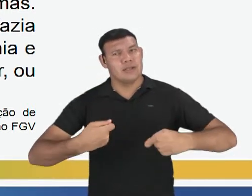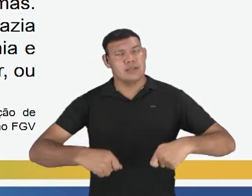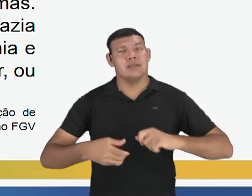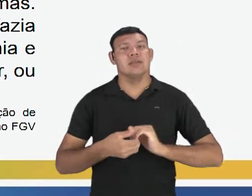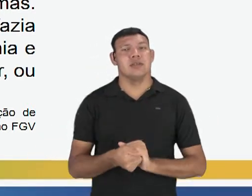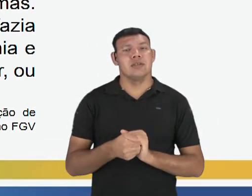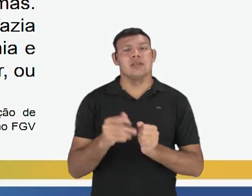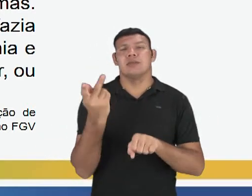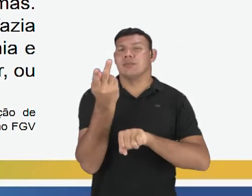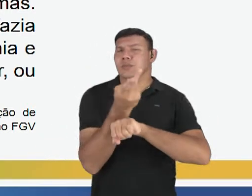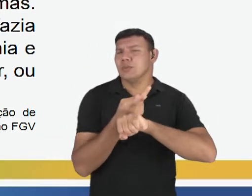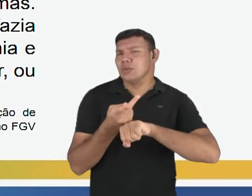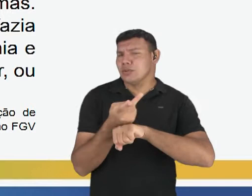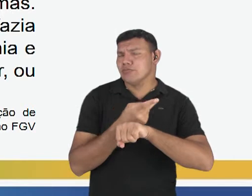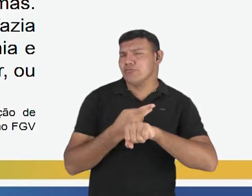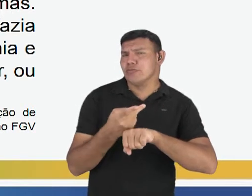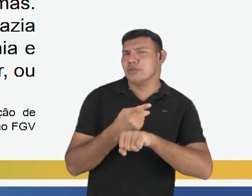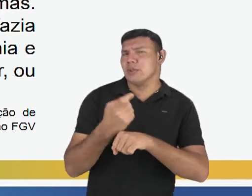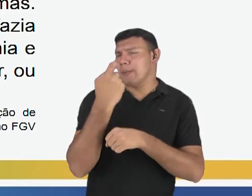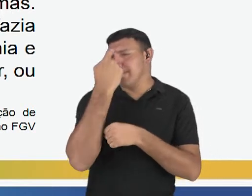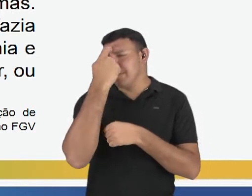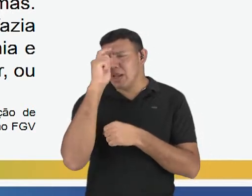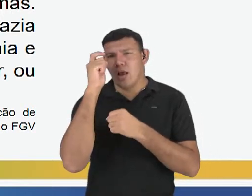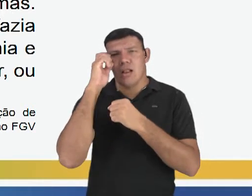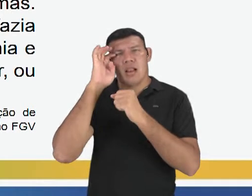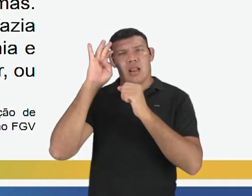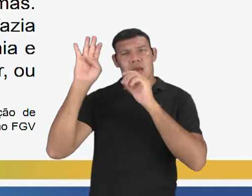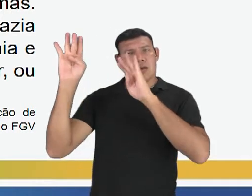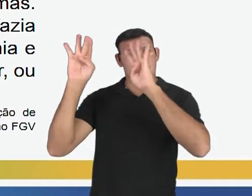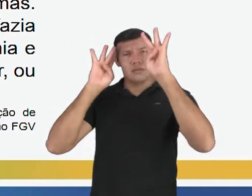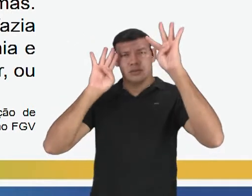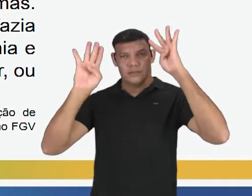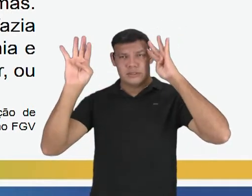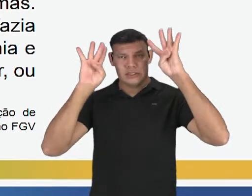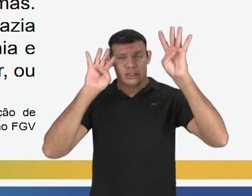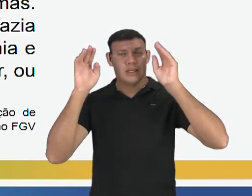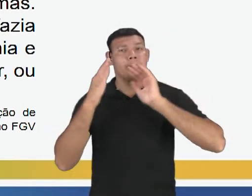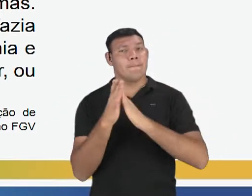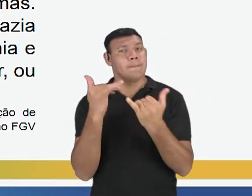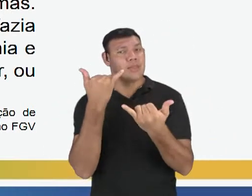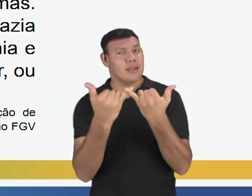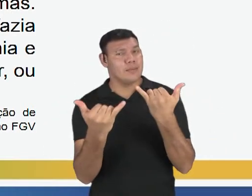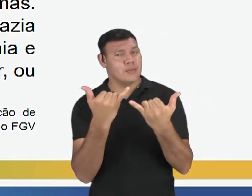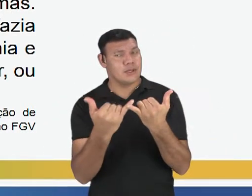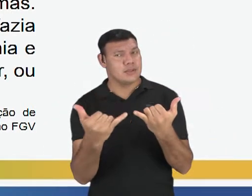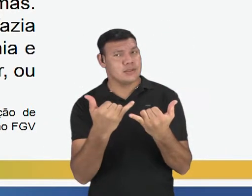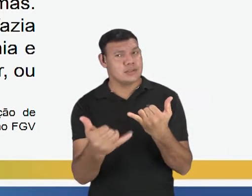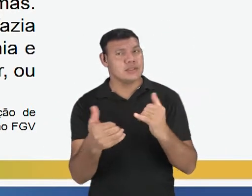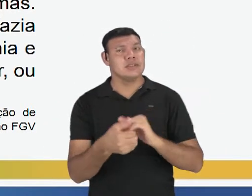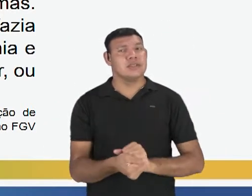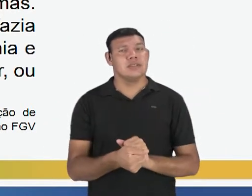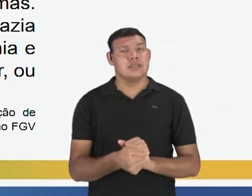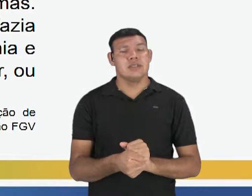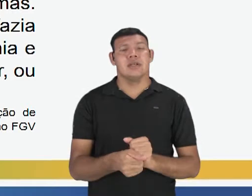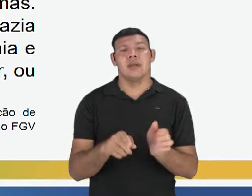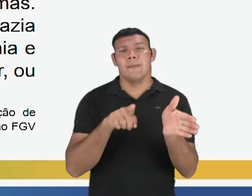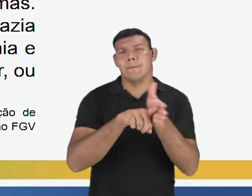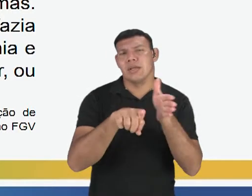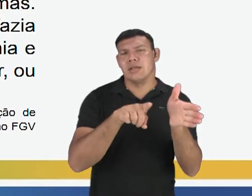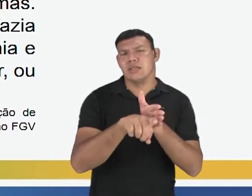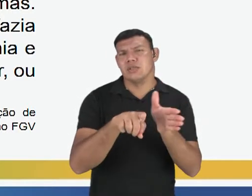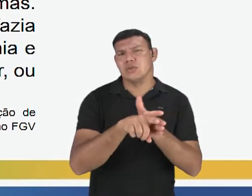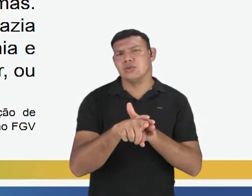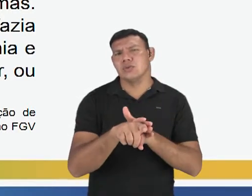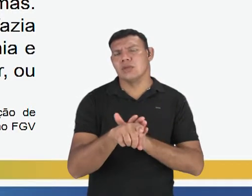se procura construir teoremas. Na filosofia, ele se assemelha ao questionamento que Sócrates